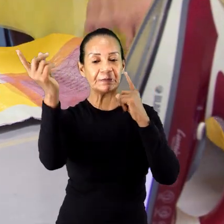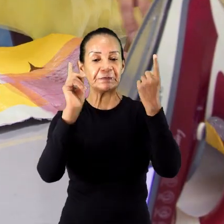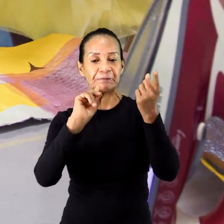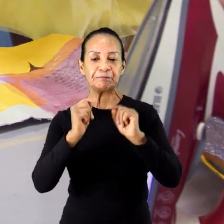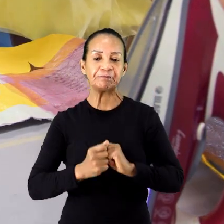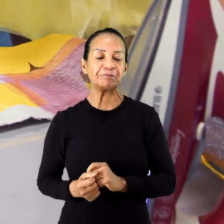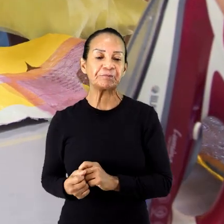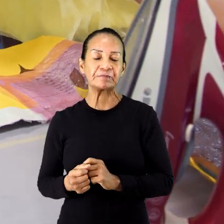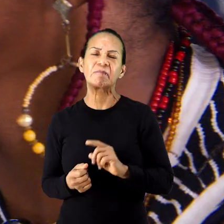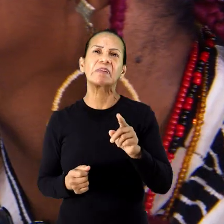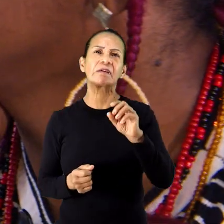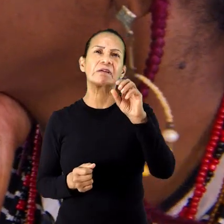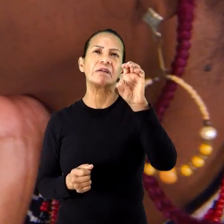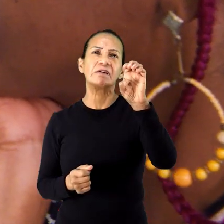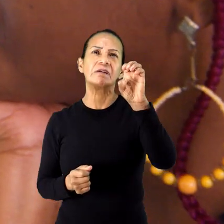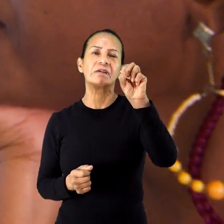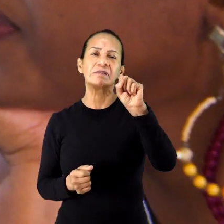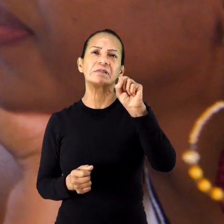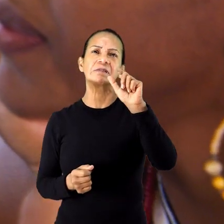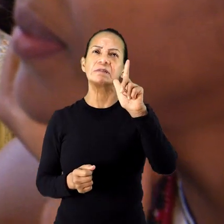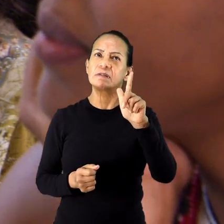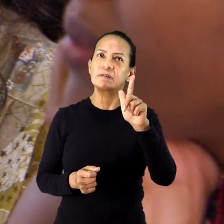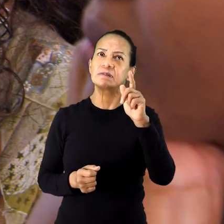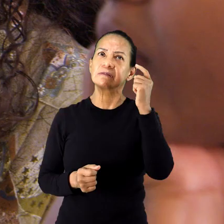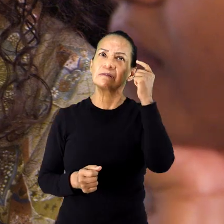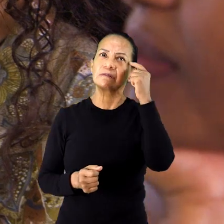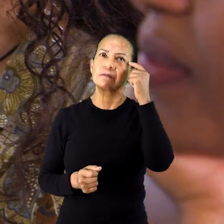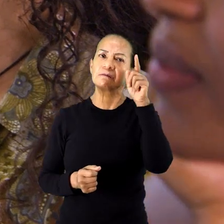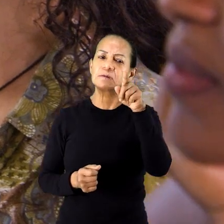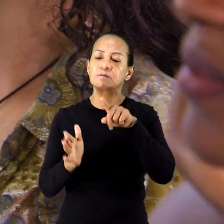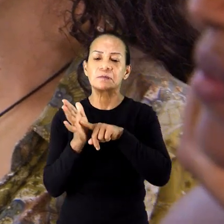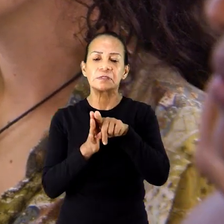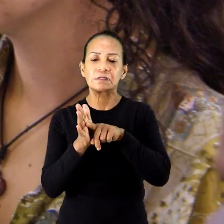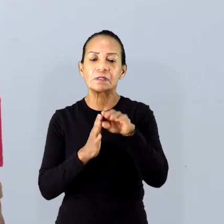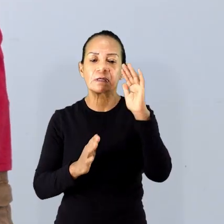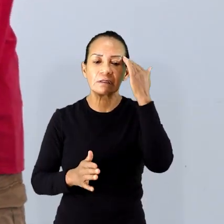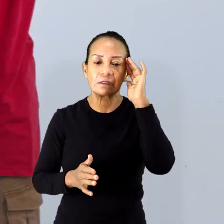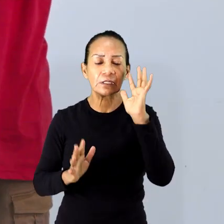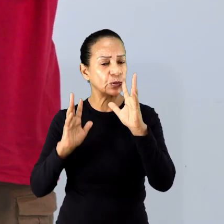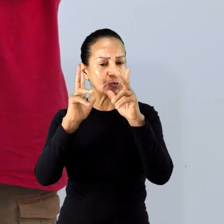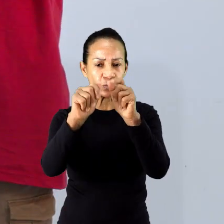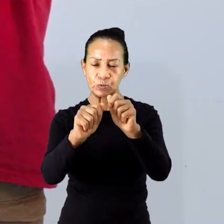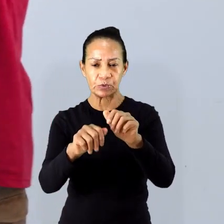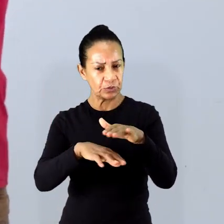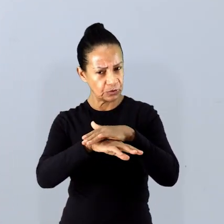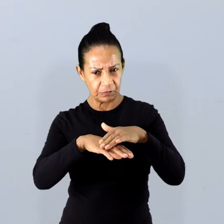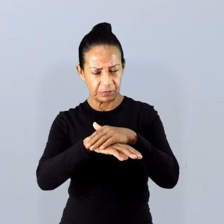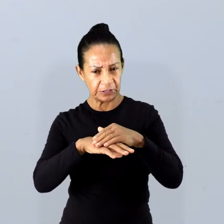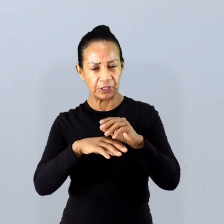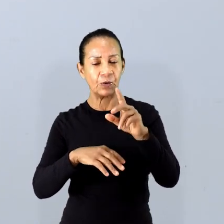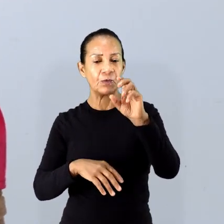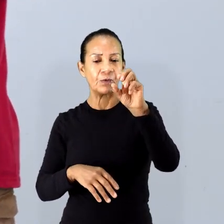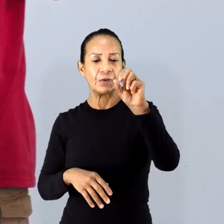minutinho, aquele segundinho que você falou ESG, certo? Eu fui pesquisar, entendi que tudo que a gente faz